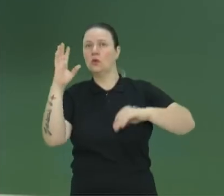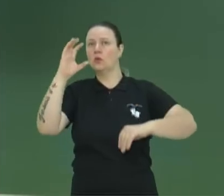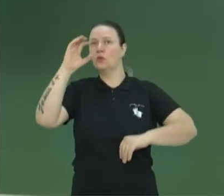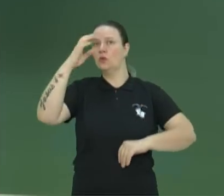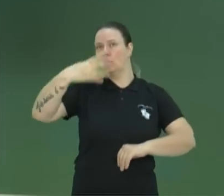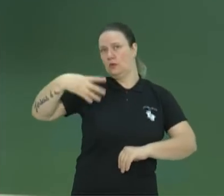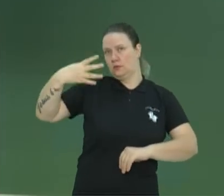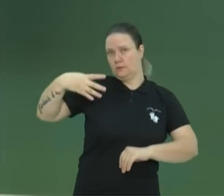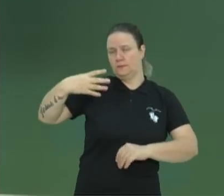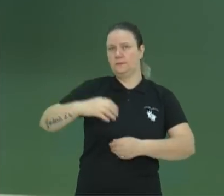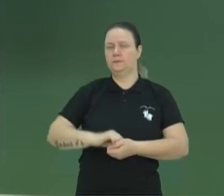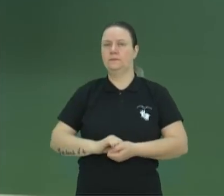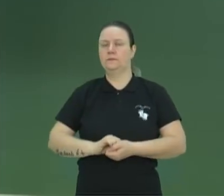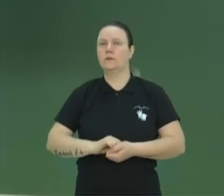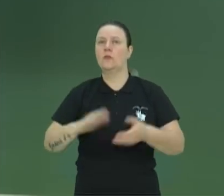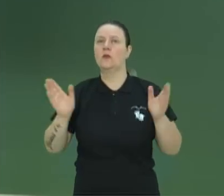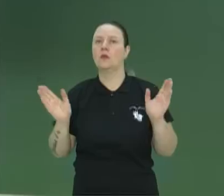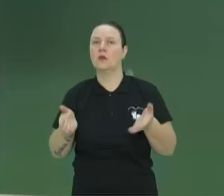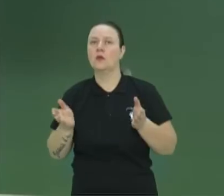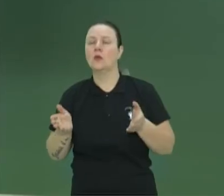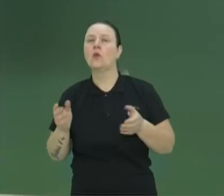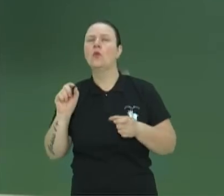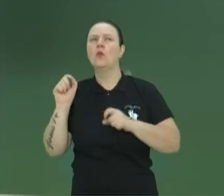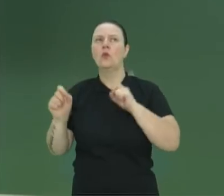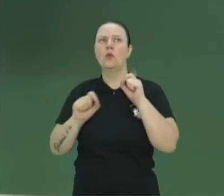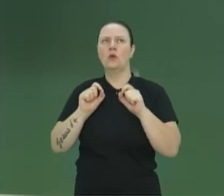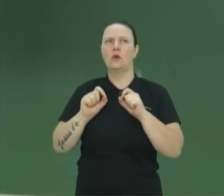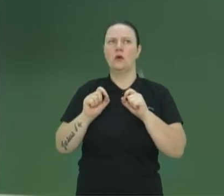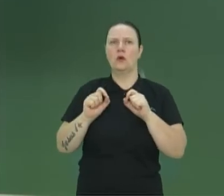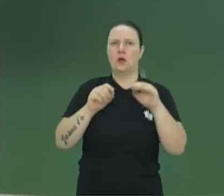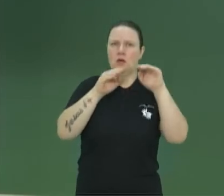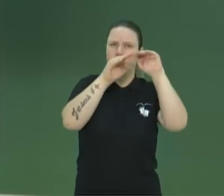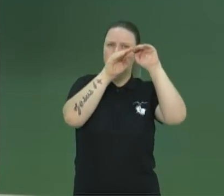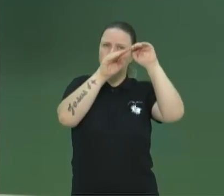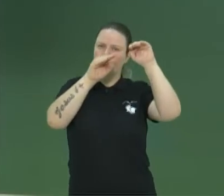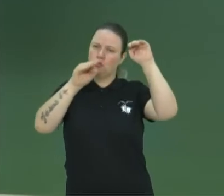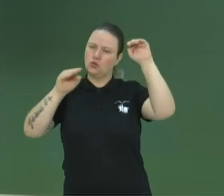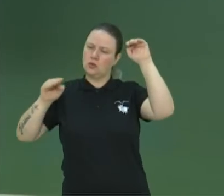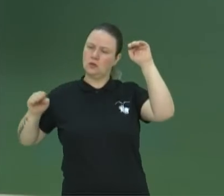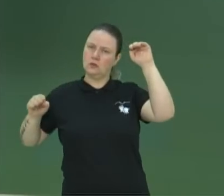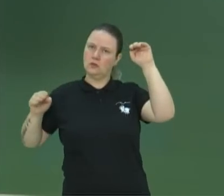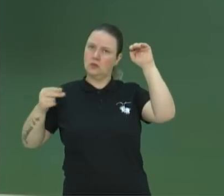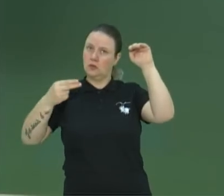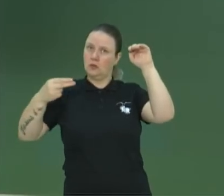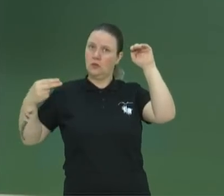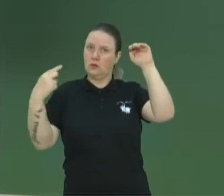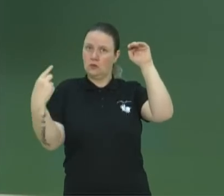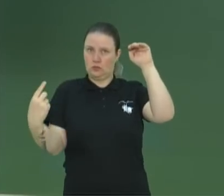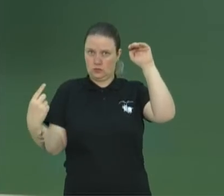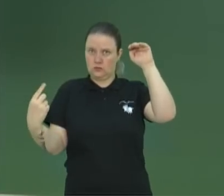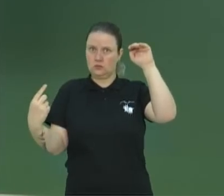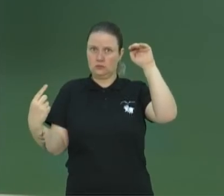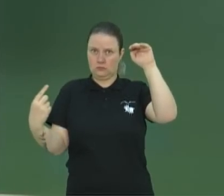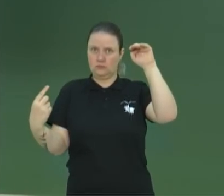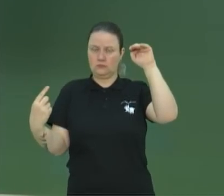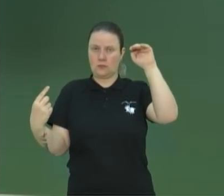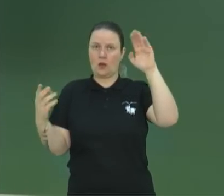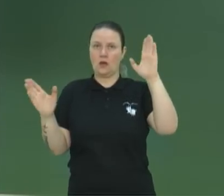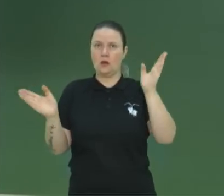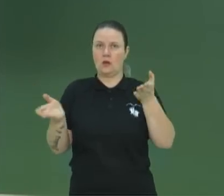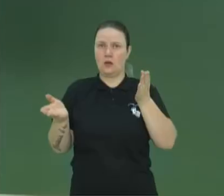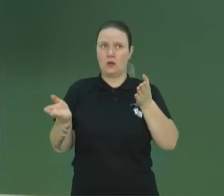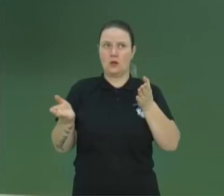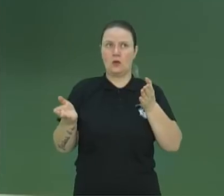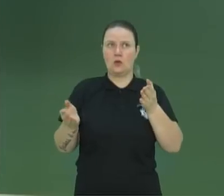0. Né? Matriz identidade, a diagonal principal dela tem que ser igual a 1. E como está falando que é uma matriz de ordem